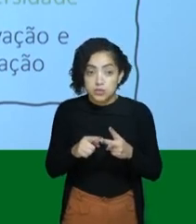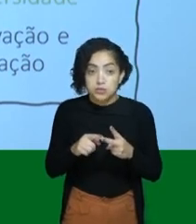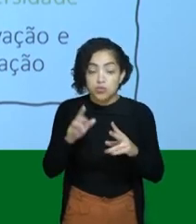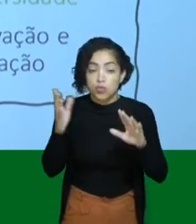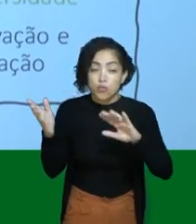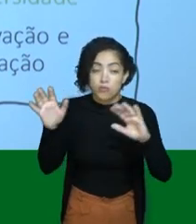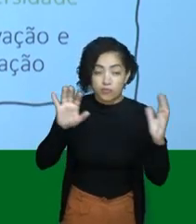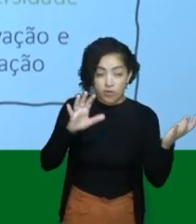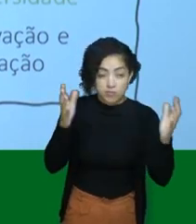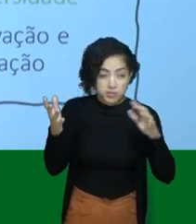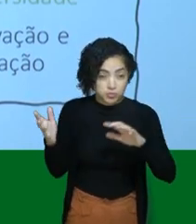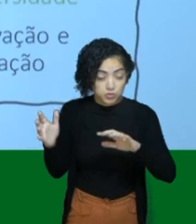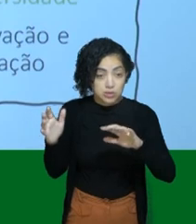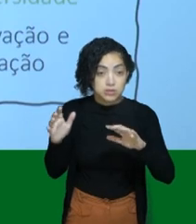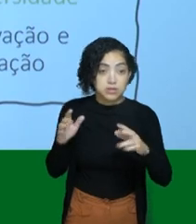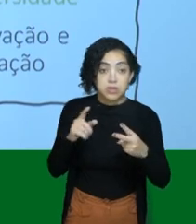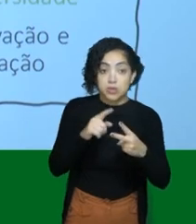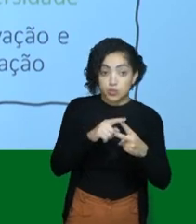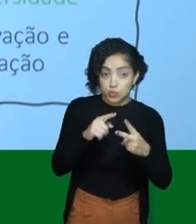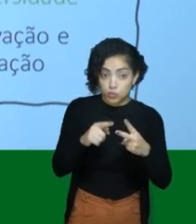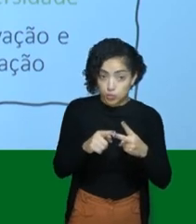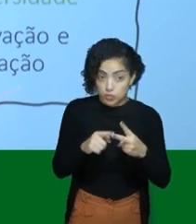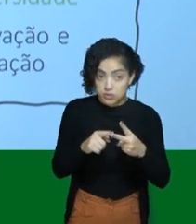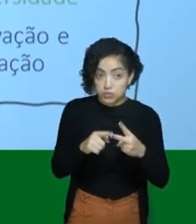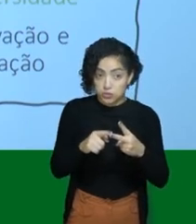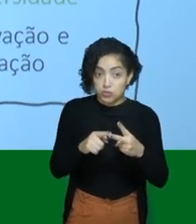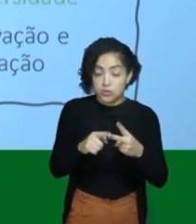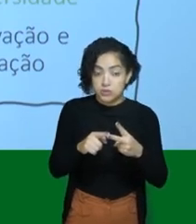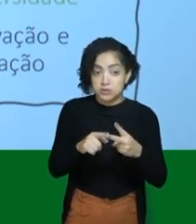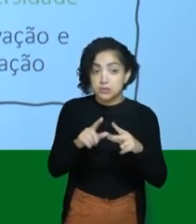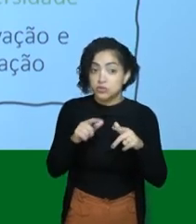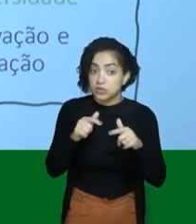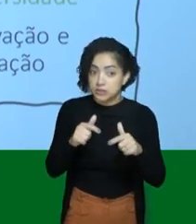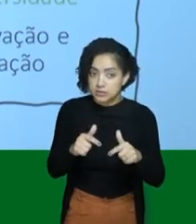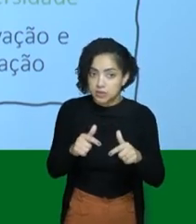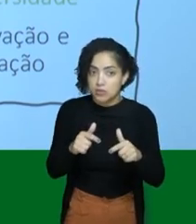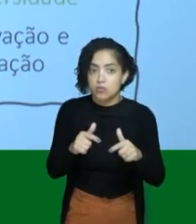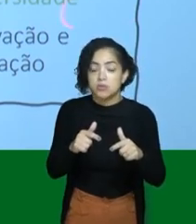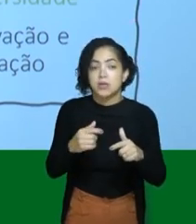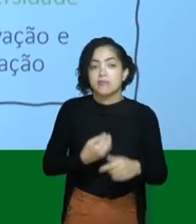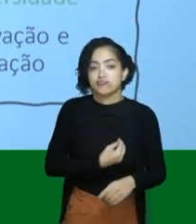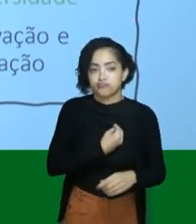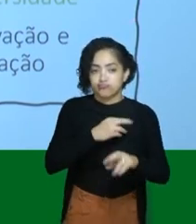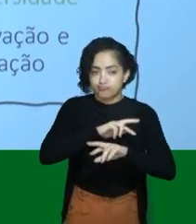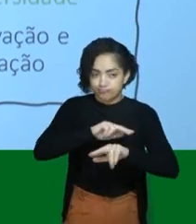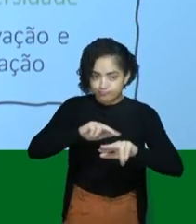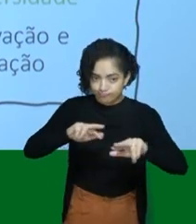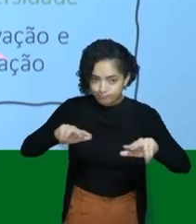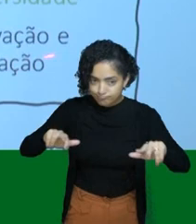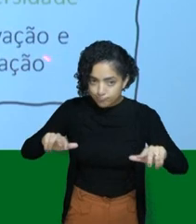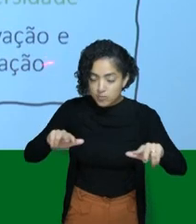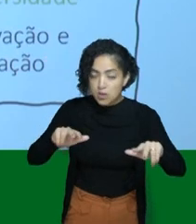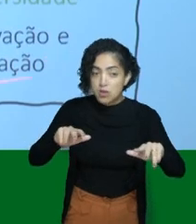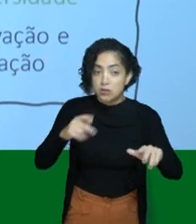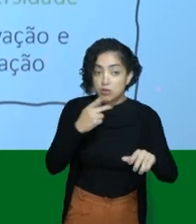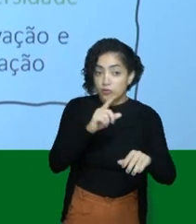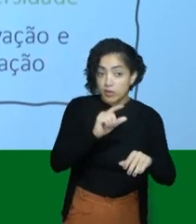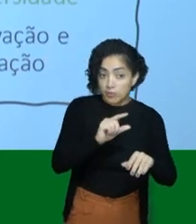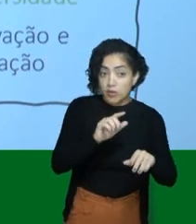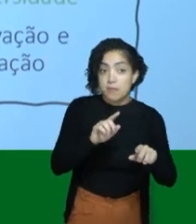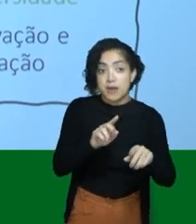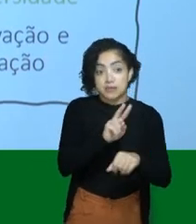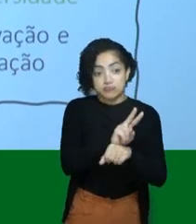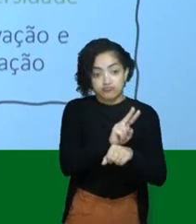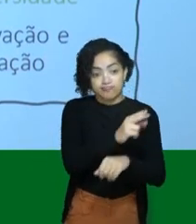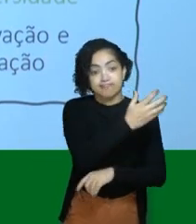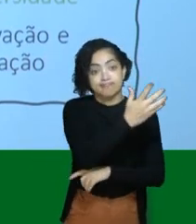às mudanças climáticas, né, a gente tem duas linhas de ações, né, e, obviamente, da biodiversidade, que eu não estou falando muito, né, mas é